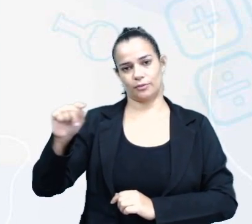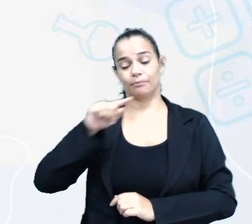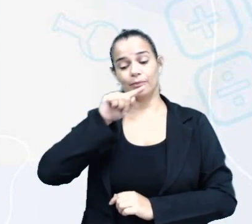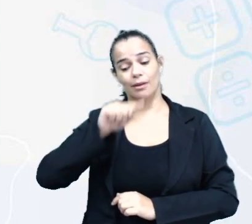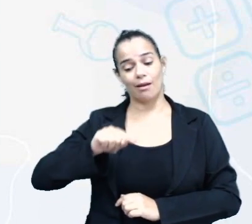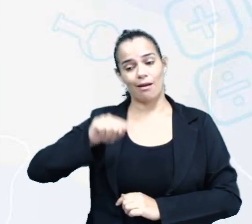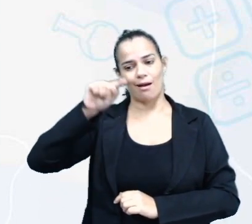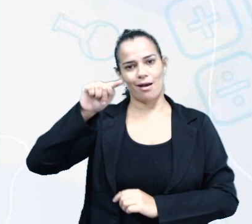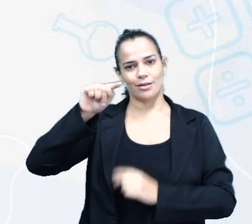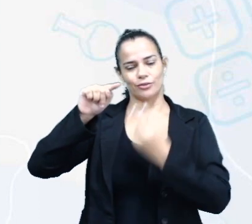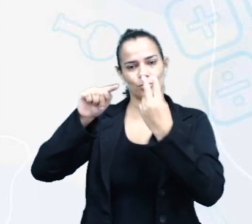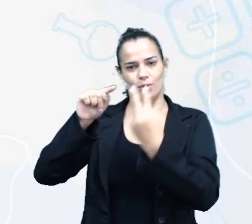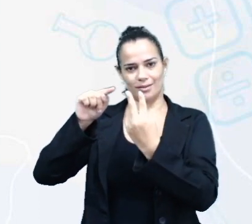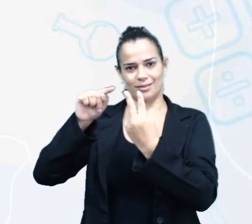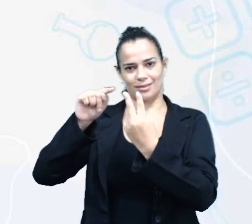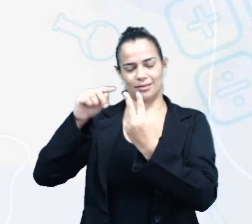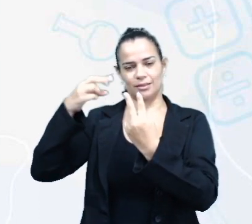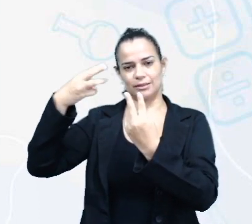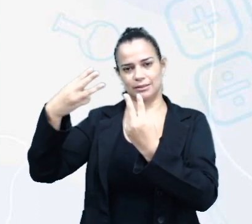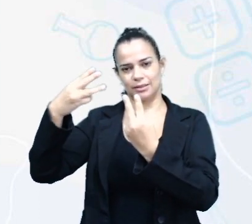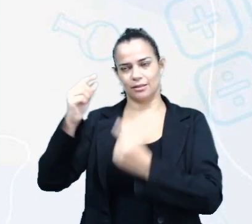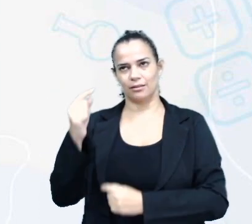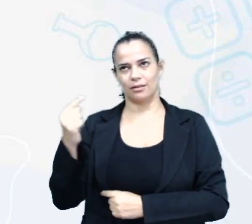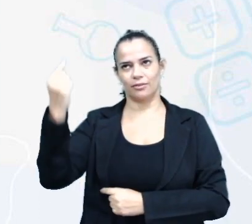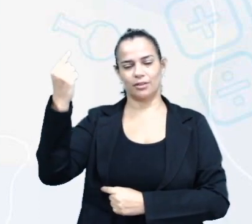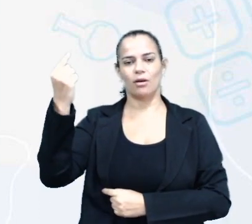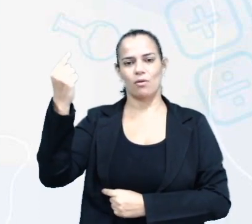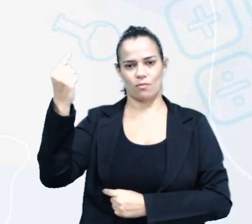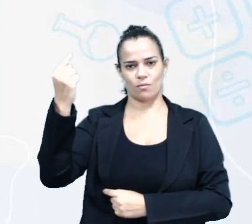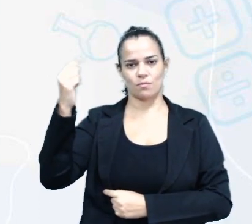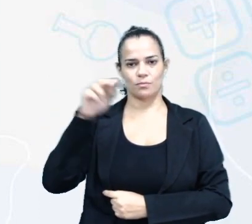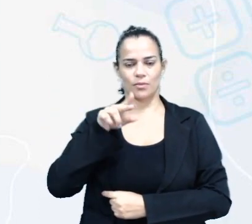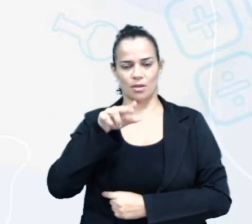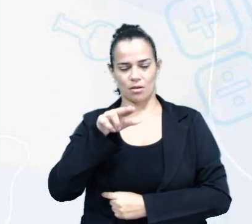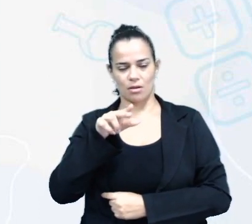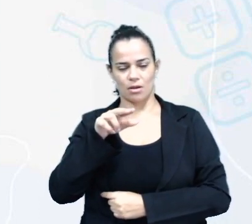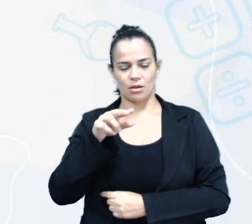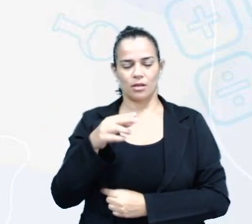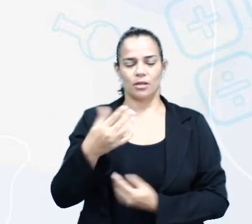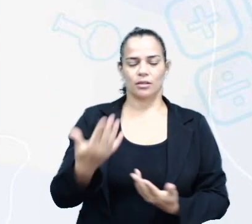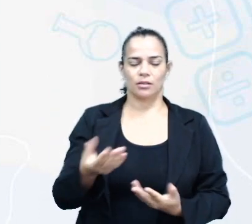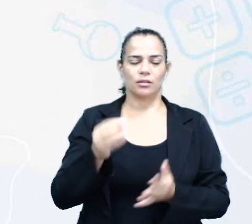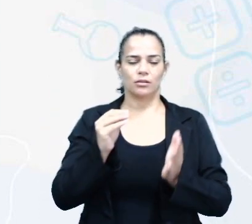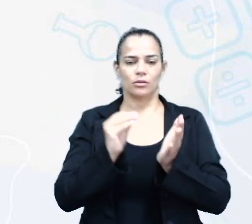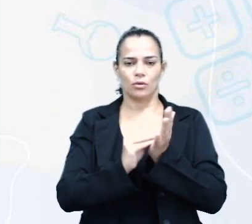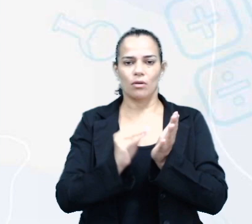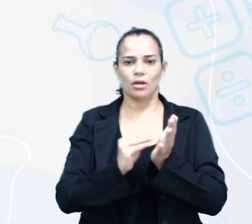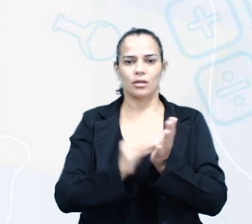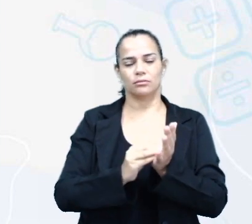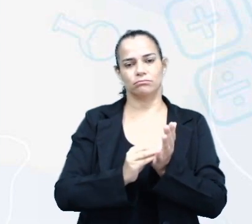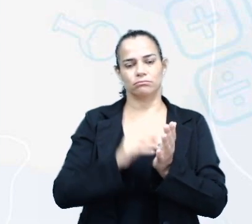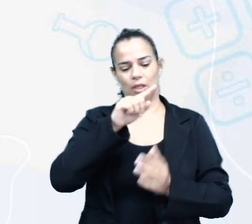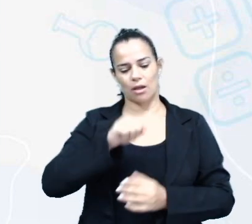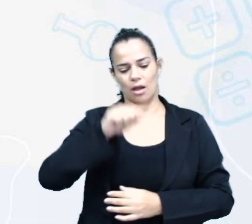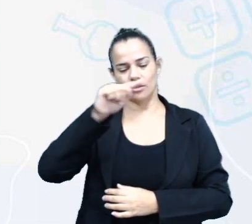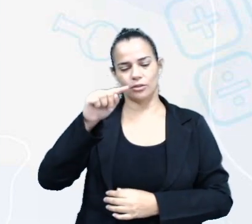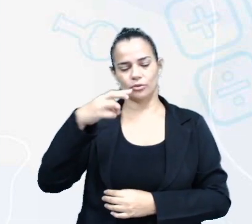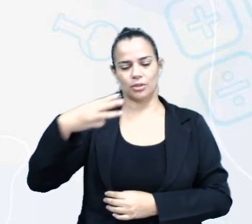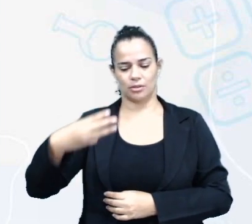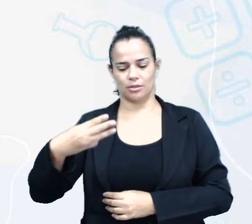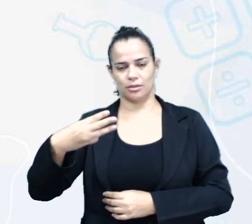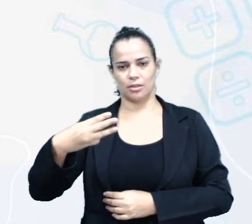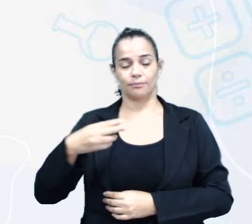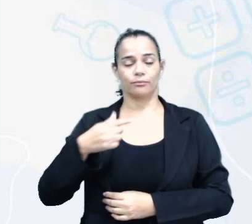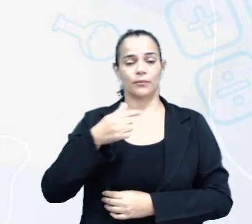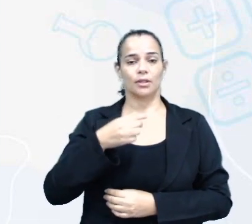quadrada de 3 elevado a 1, que é a mesma coisa que eu escrever raiz quadrada de 3. E eu posso